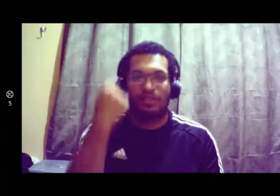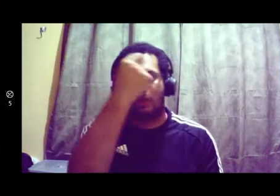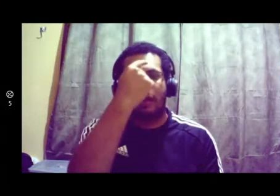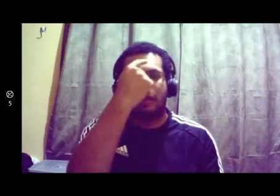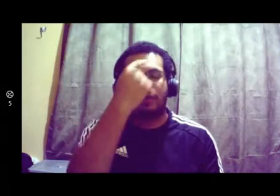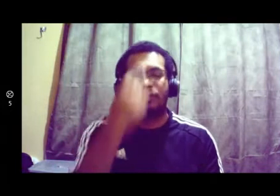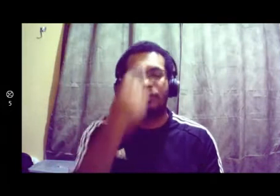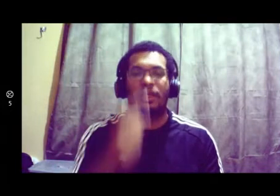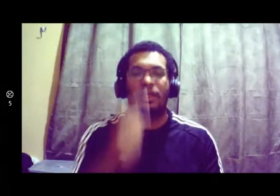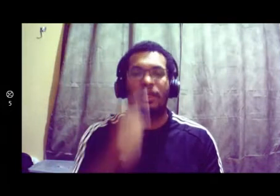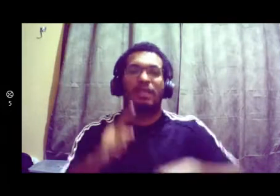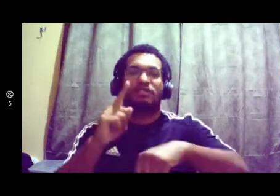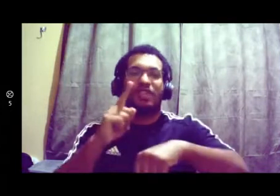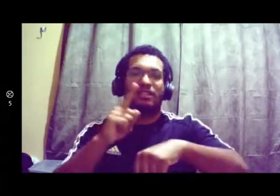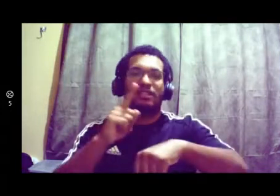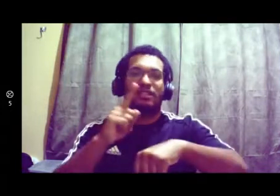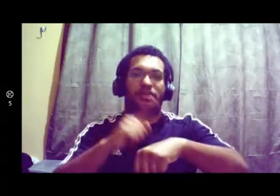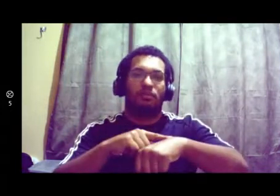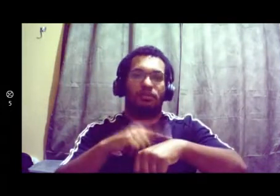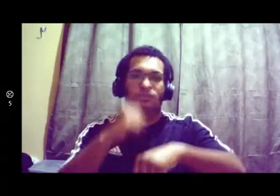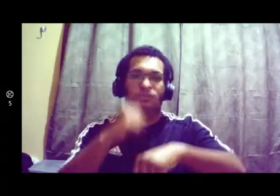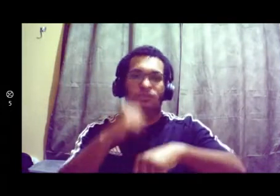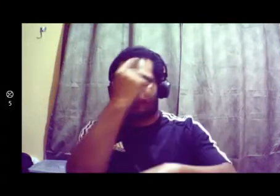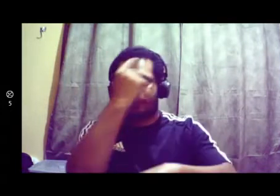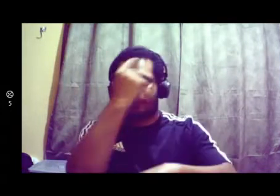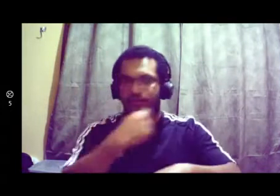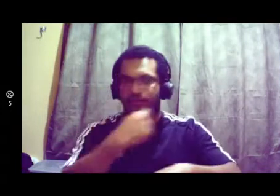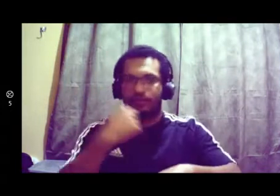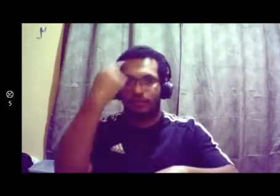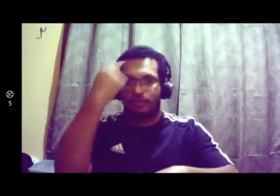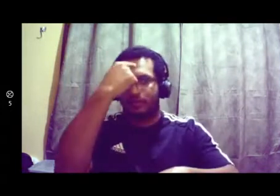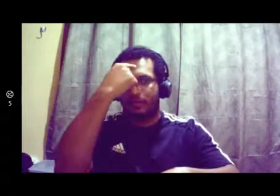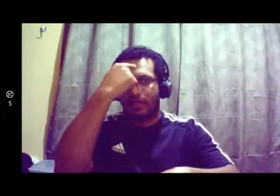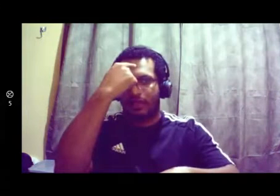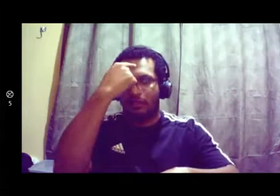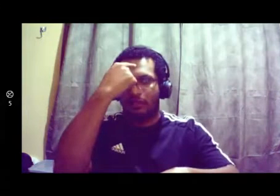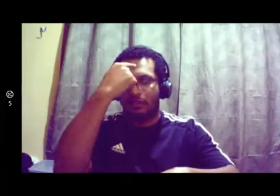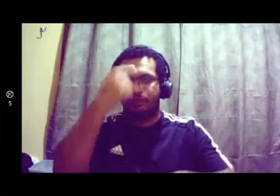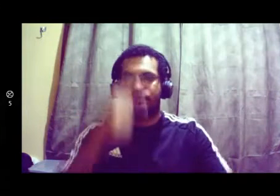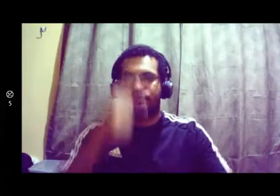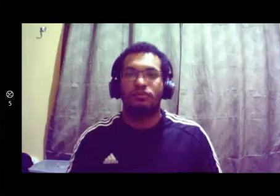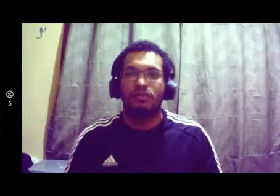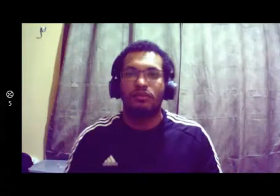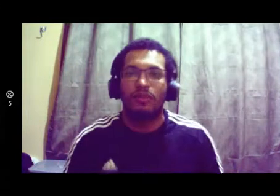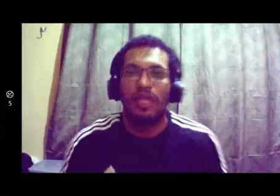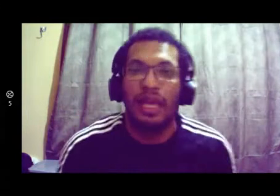movimentos circulares. Mas aí você faz assim, tempo. Tá bom?